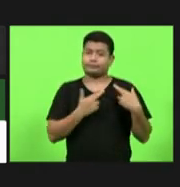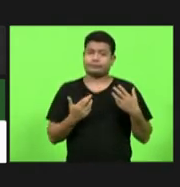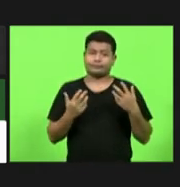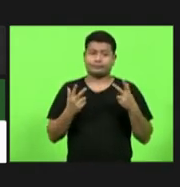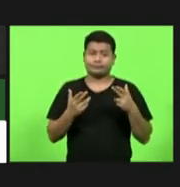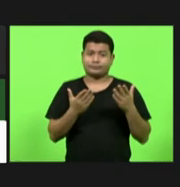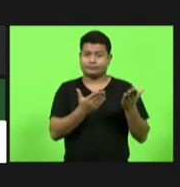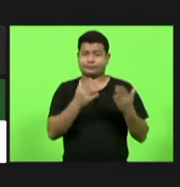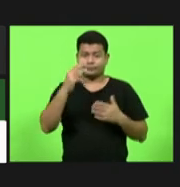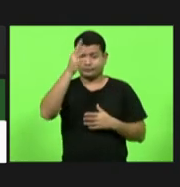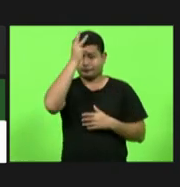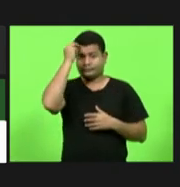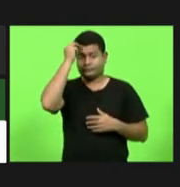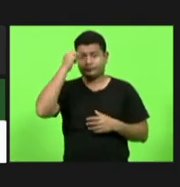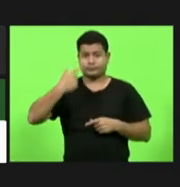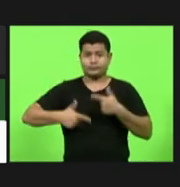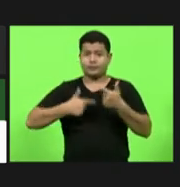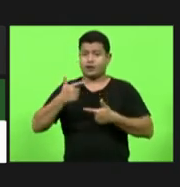de trabalhar essa questão.